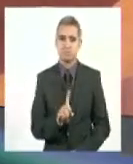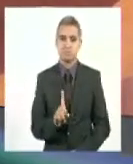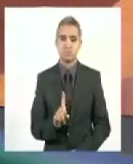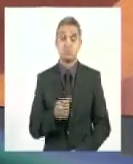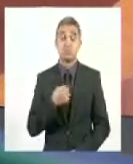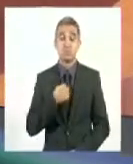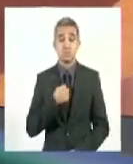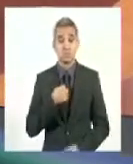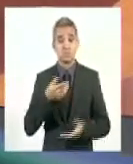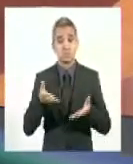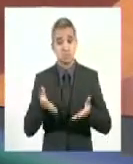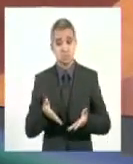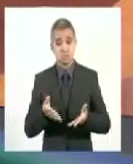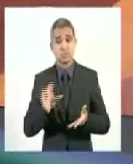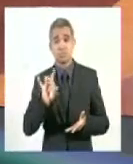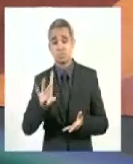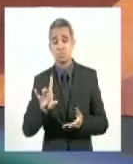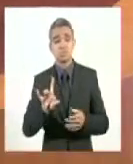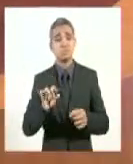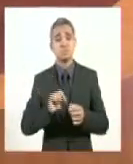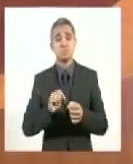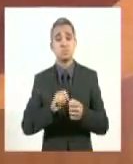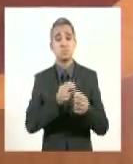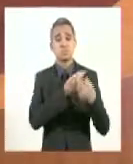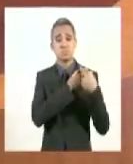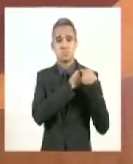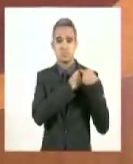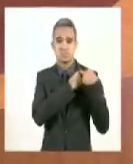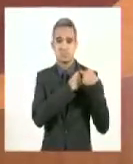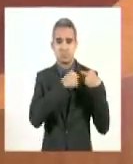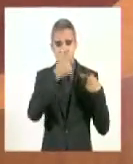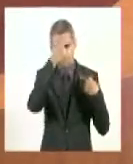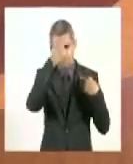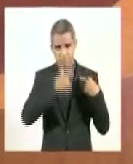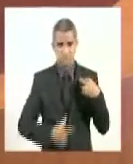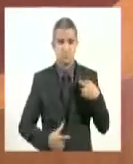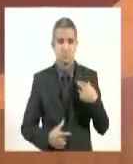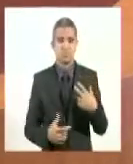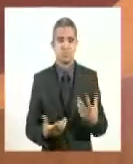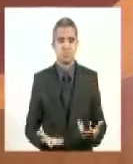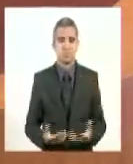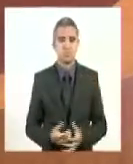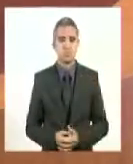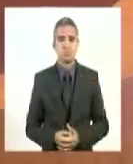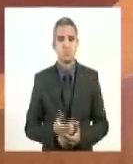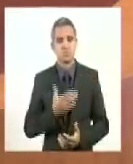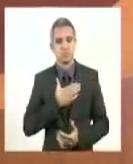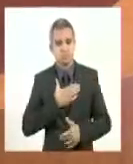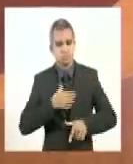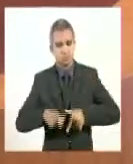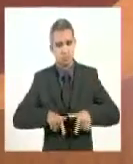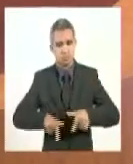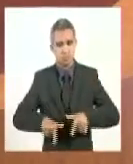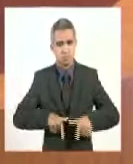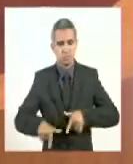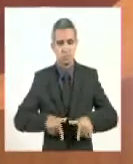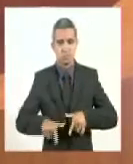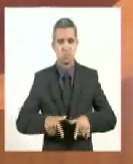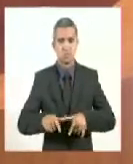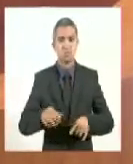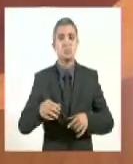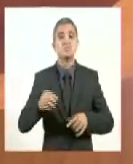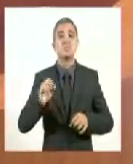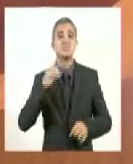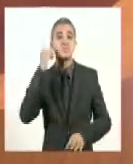aqui cumprindo aquilo que eu acho que preciso cumprir, que é o meu trabalho como deputada de